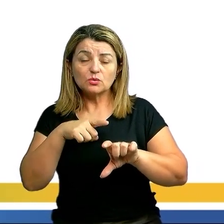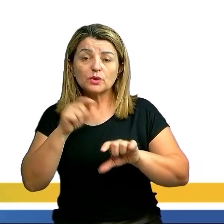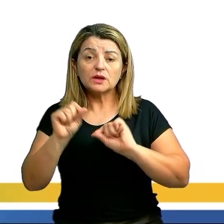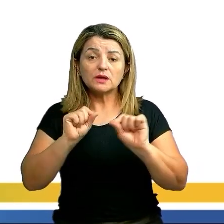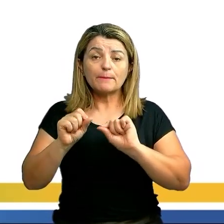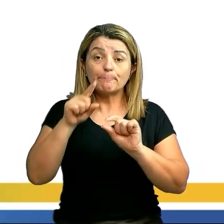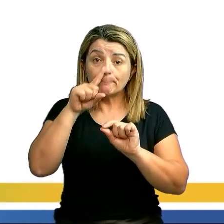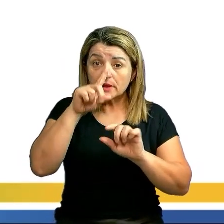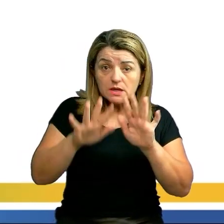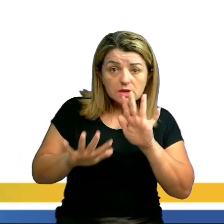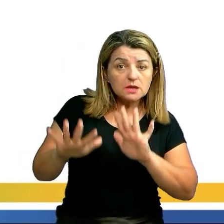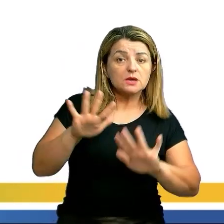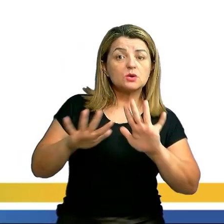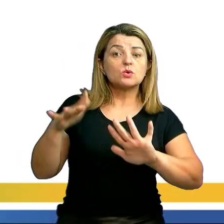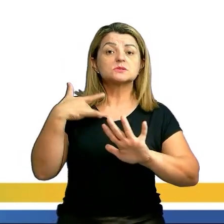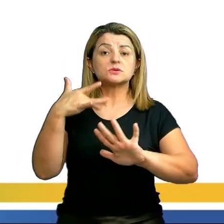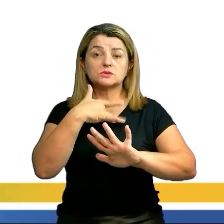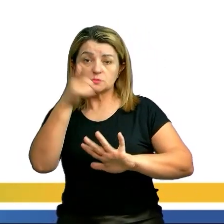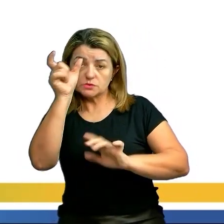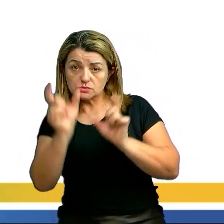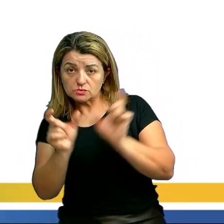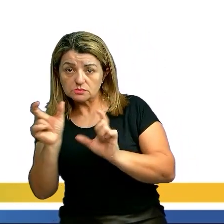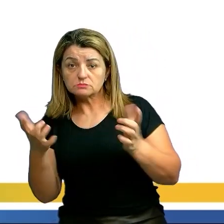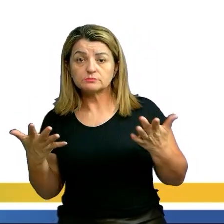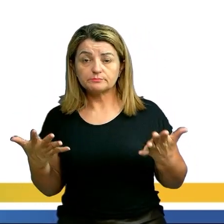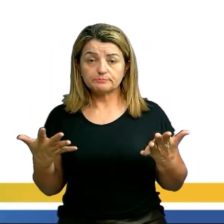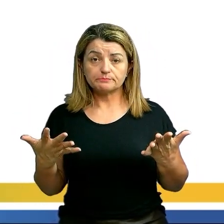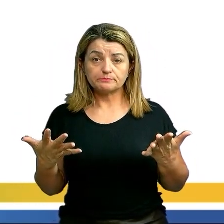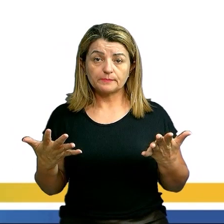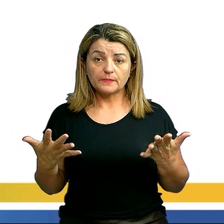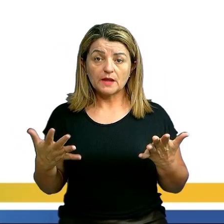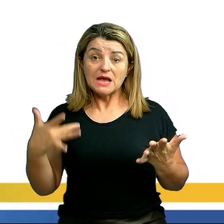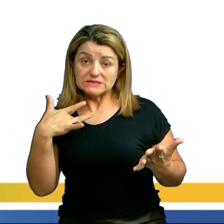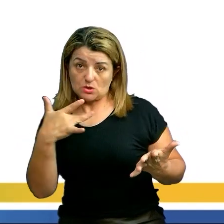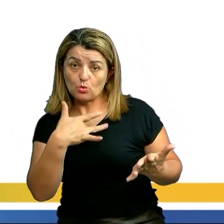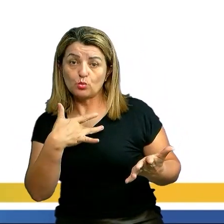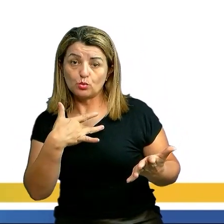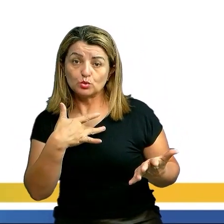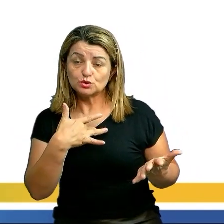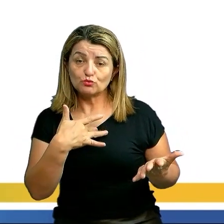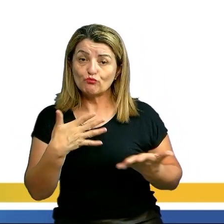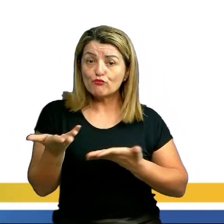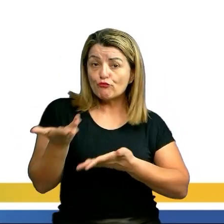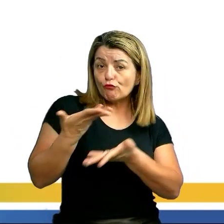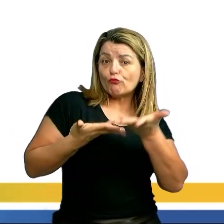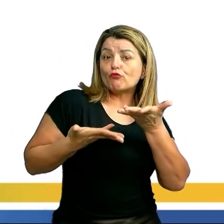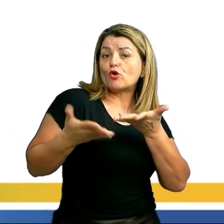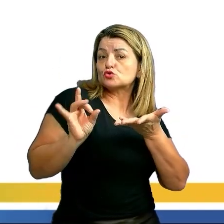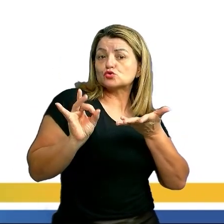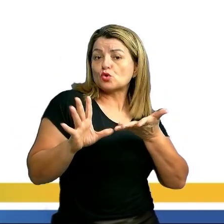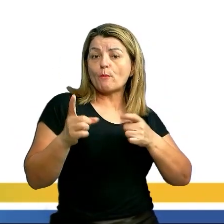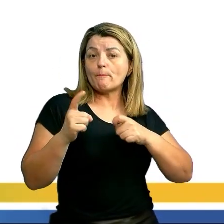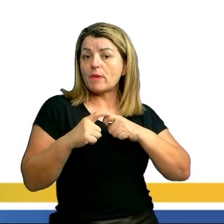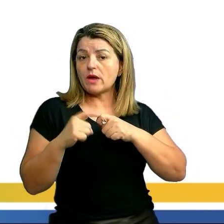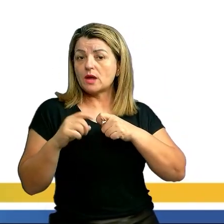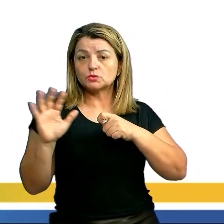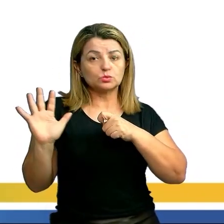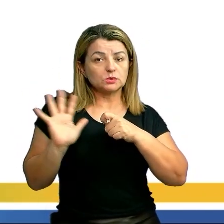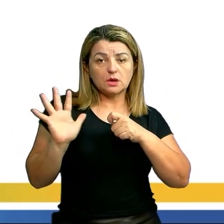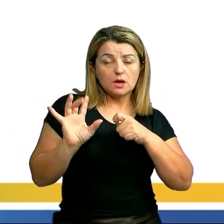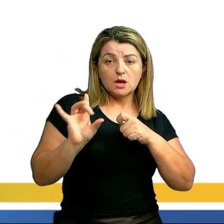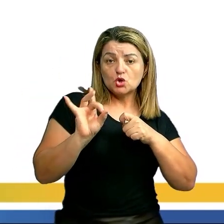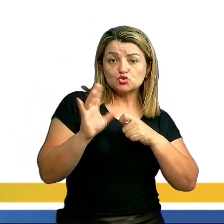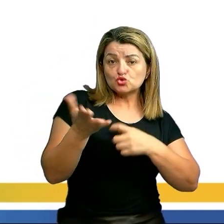em relação à saúde das pessoas, não é verdade? Então, saúde não envolve apenas médico, não